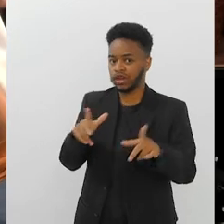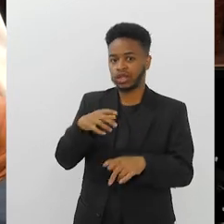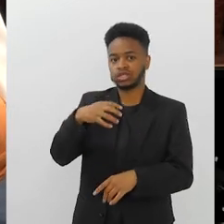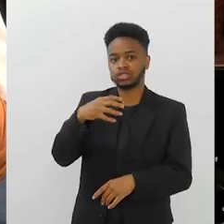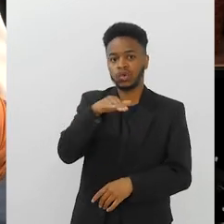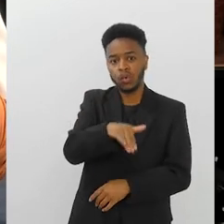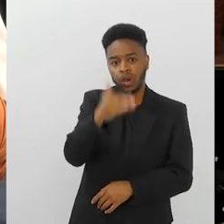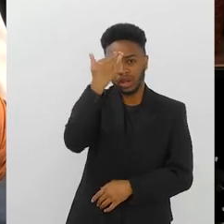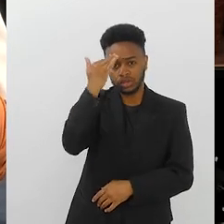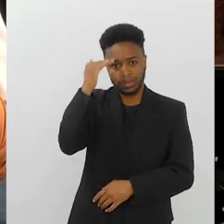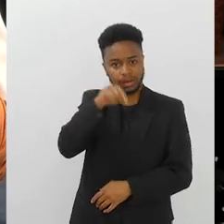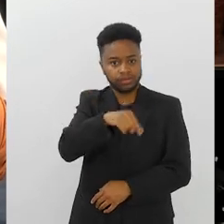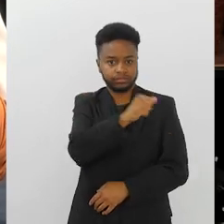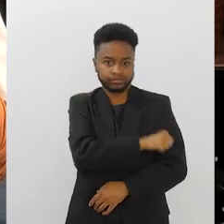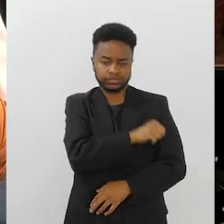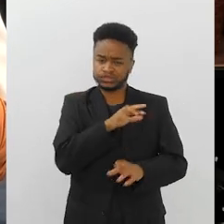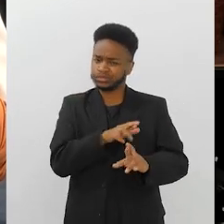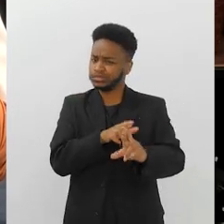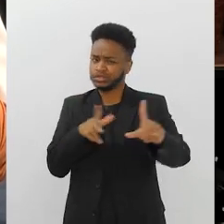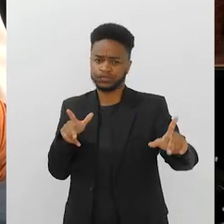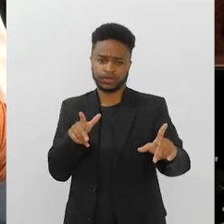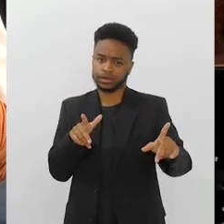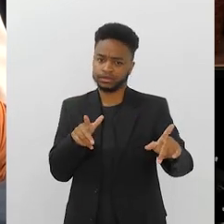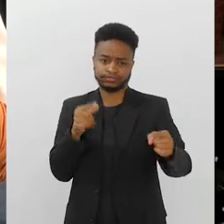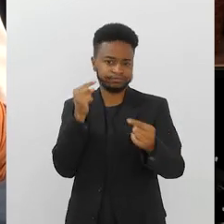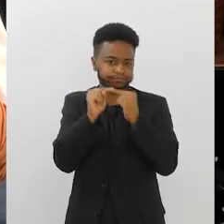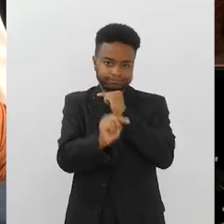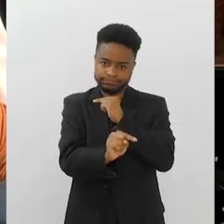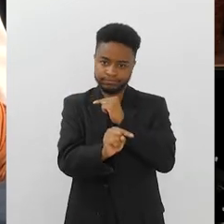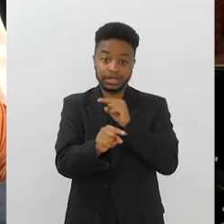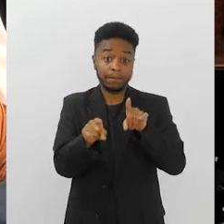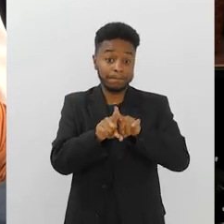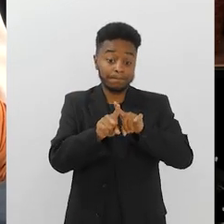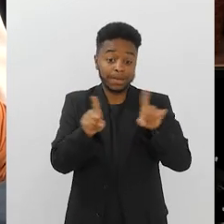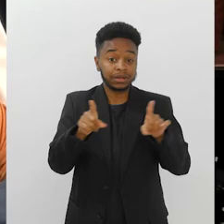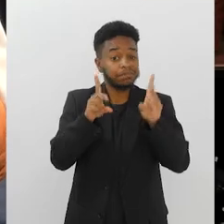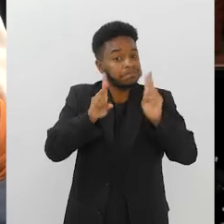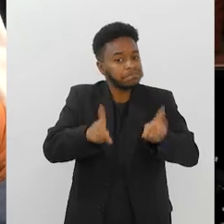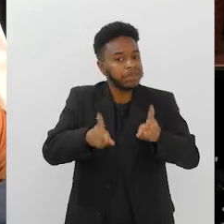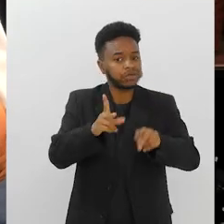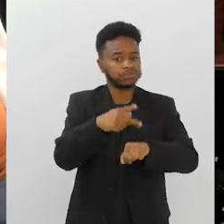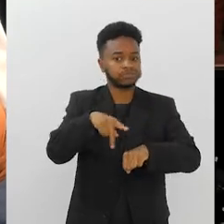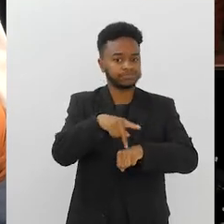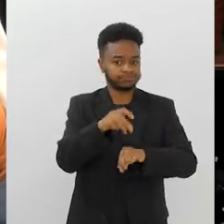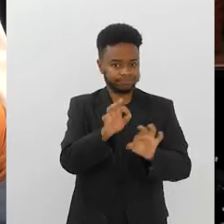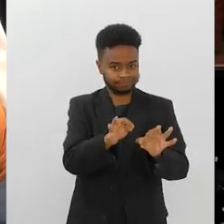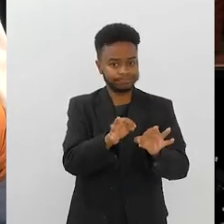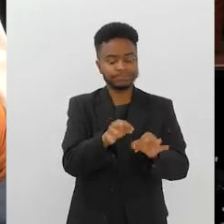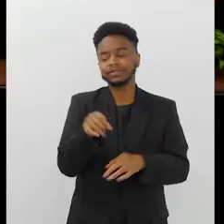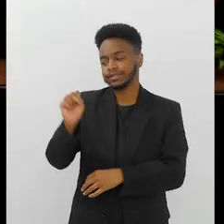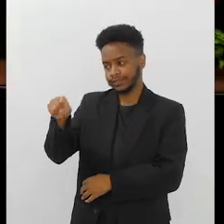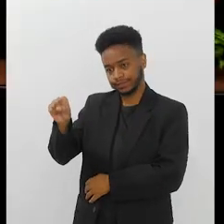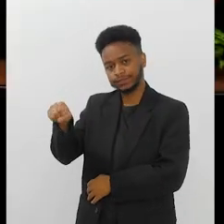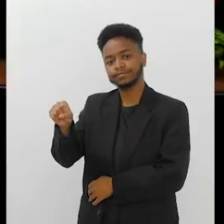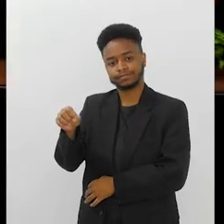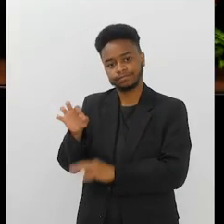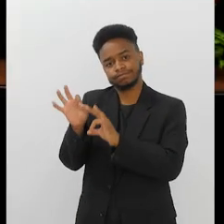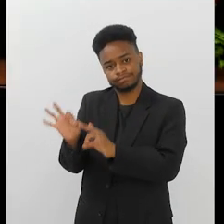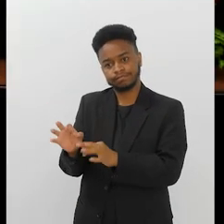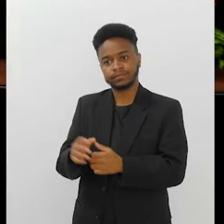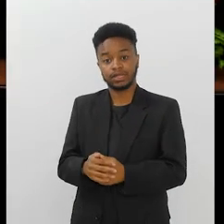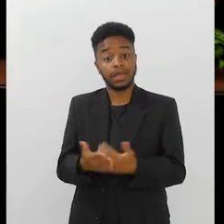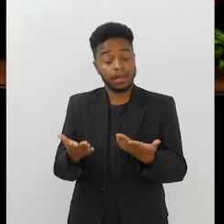Bahia não é igual candomblé do R de Janeiro é completamente diferente e é o mesmo país examente Exatamente